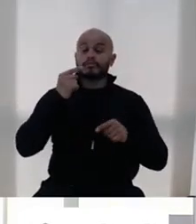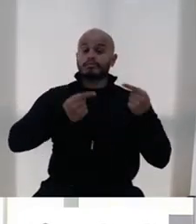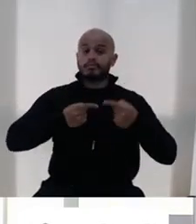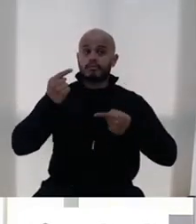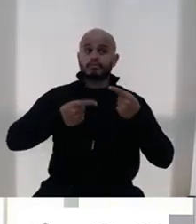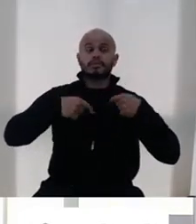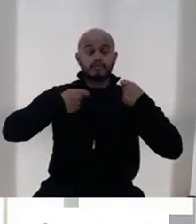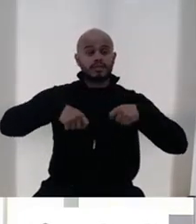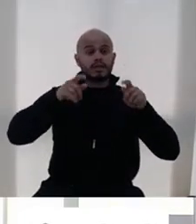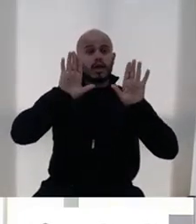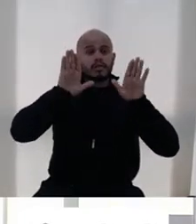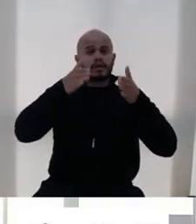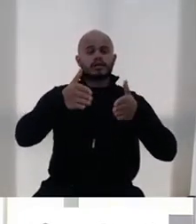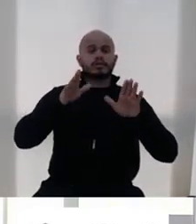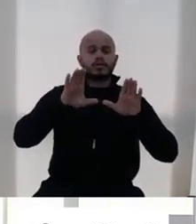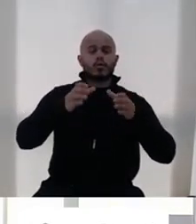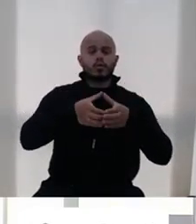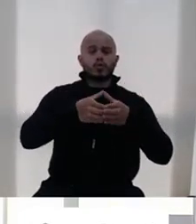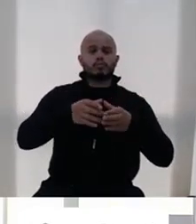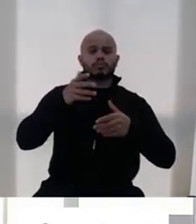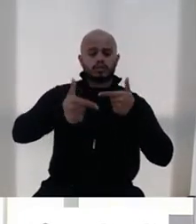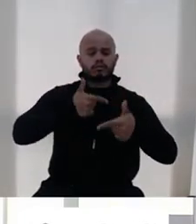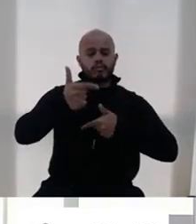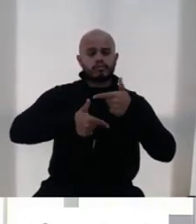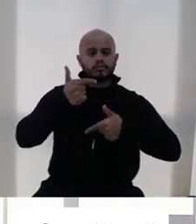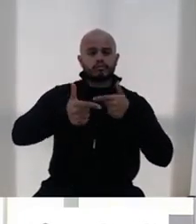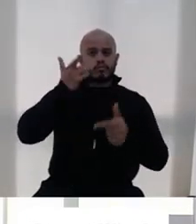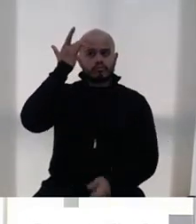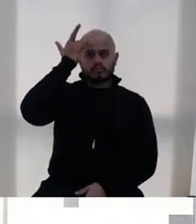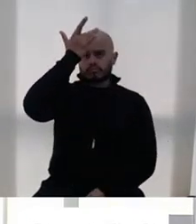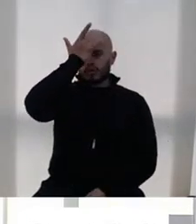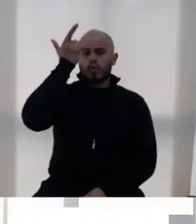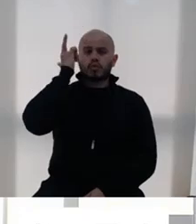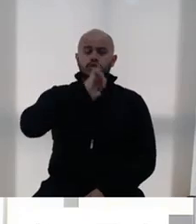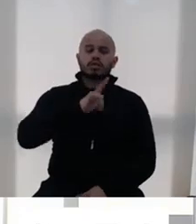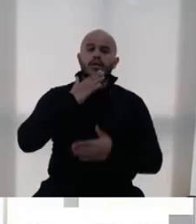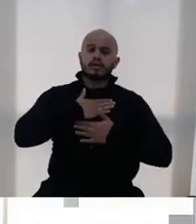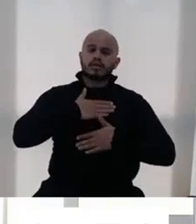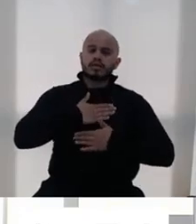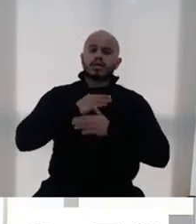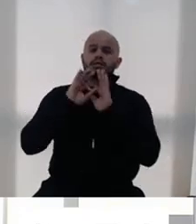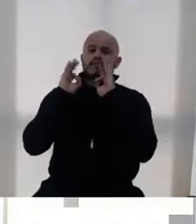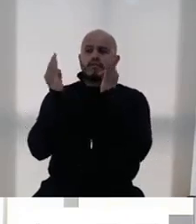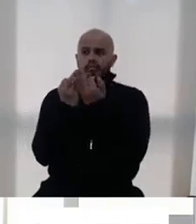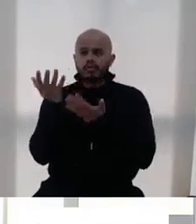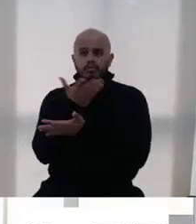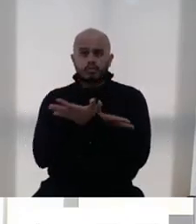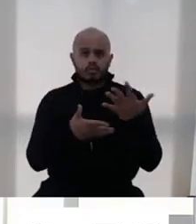atenção com a saúde mental da classe trabalhadora e a garantia do descanso efetivo, lazer e convívio com a família.